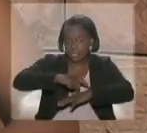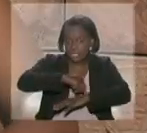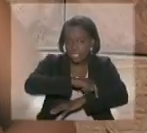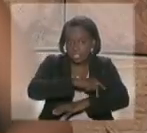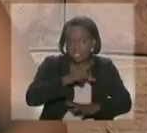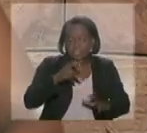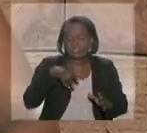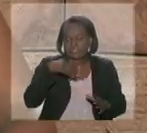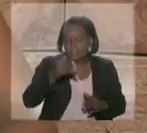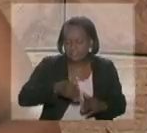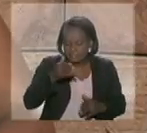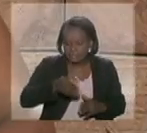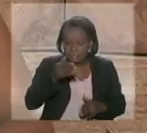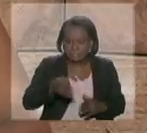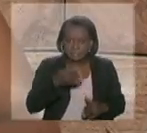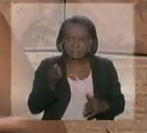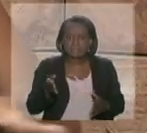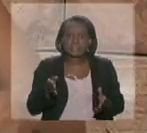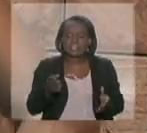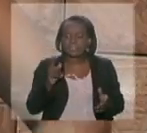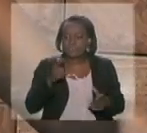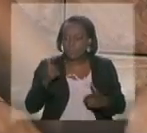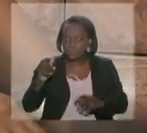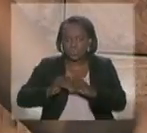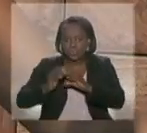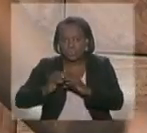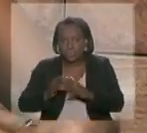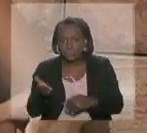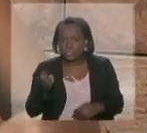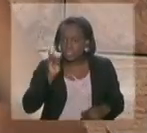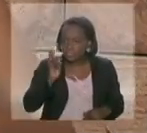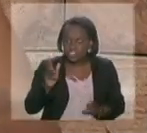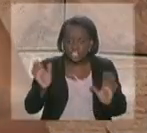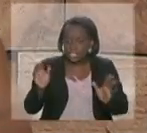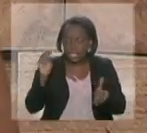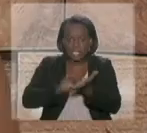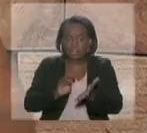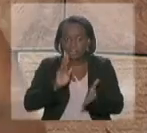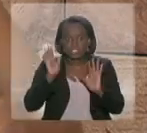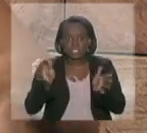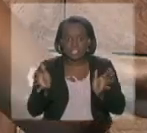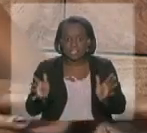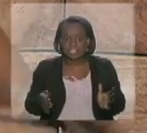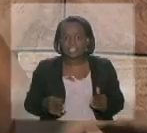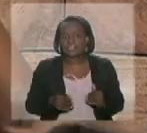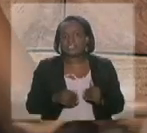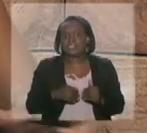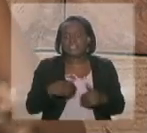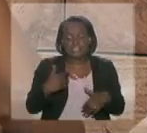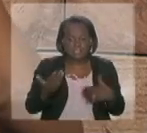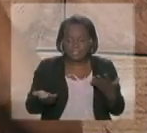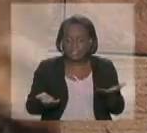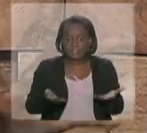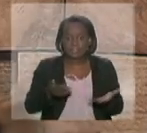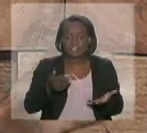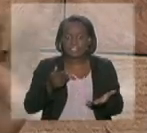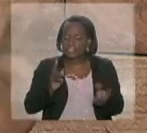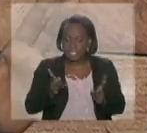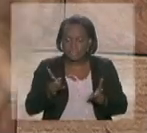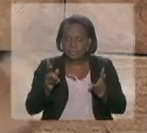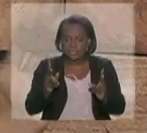coisa de modelo eu fui indo fui indo eu falava Olha aí eu me enfiava no concurso quando ela viu eu já tava e tal